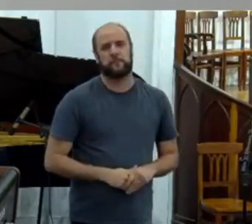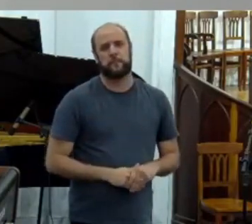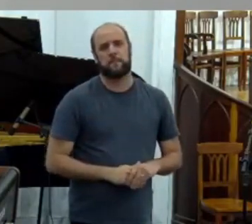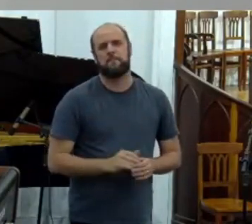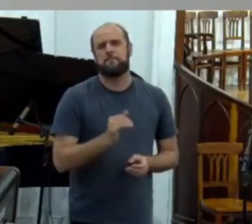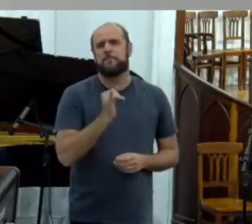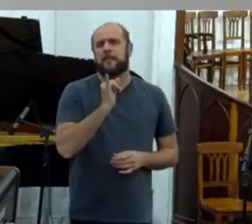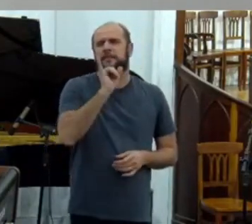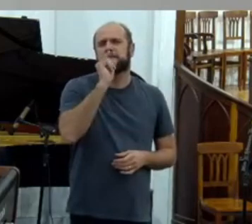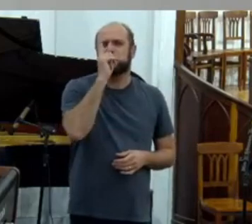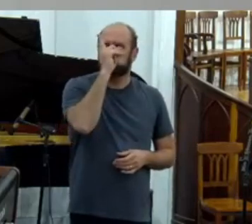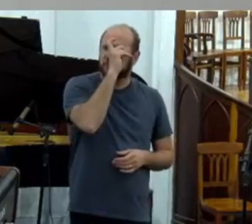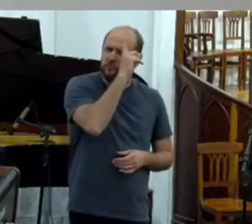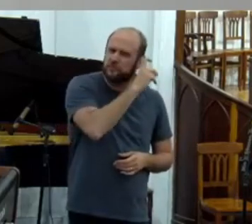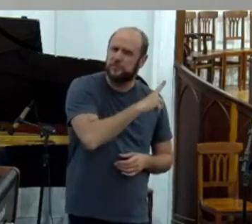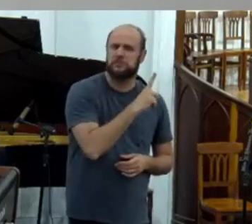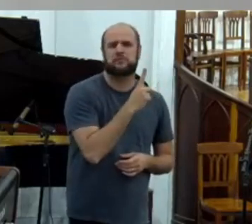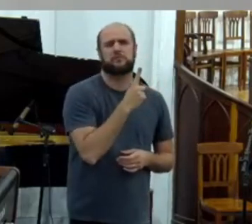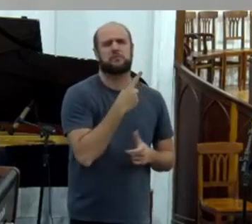uma dificuldade com alguém,